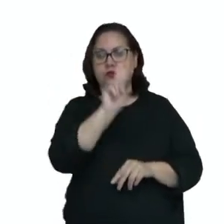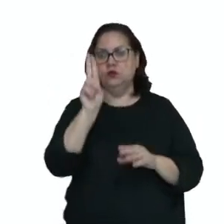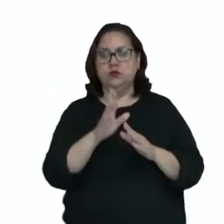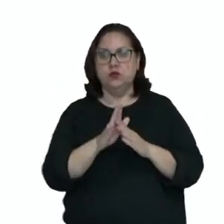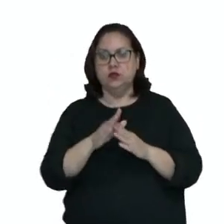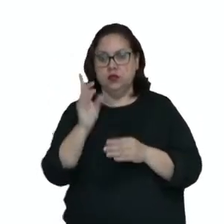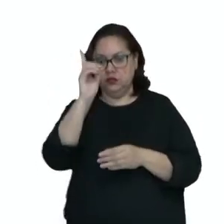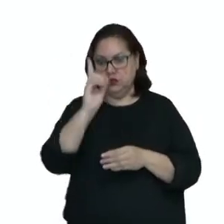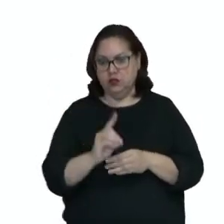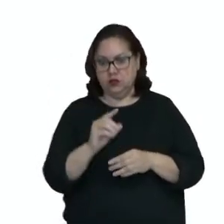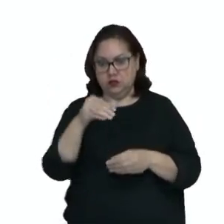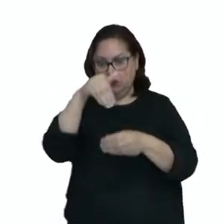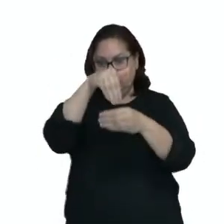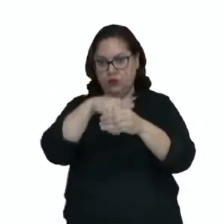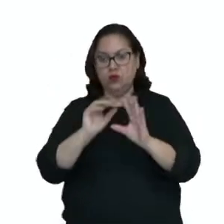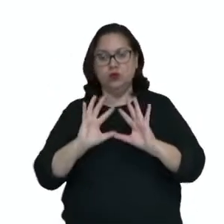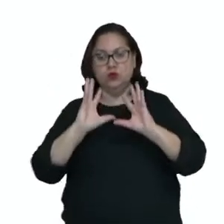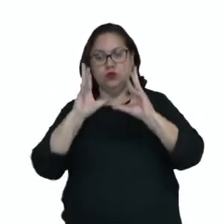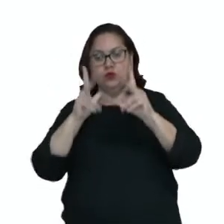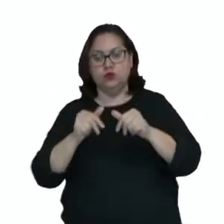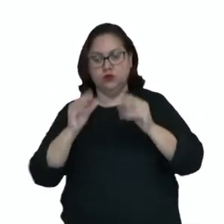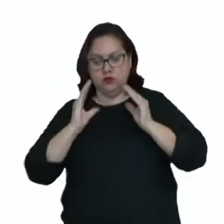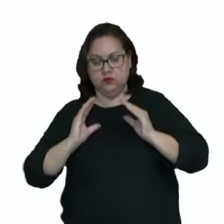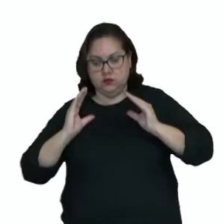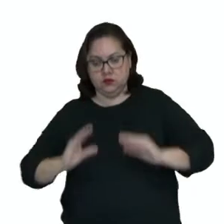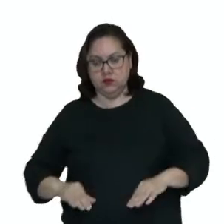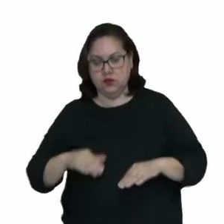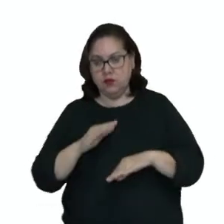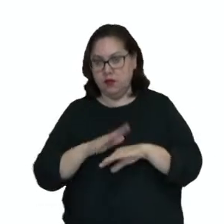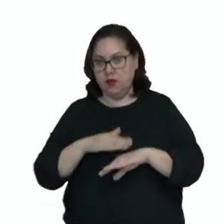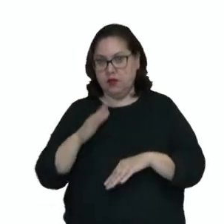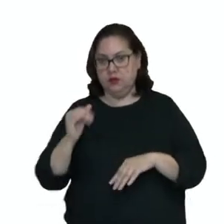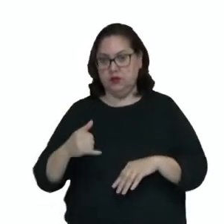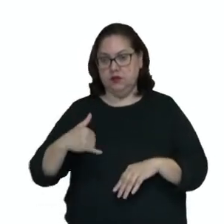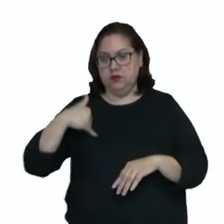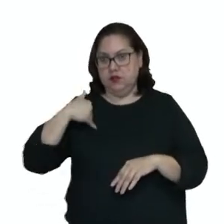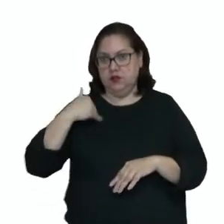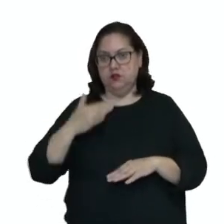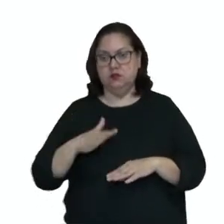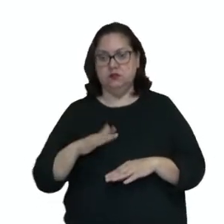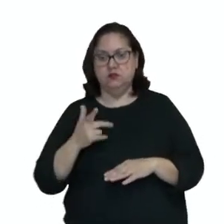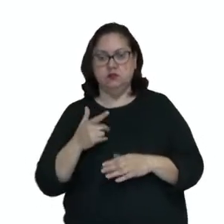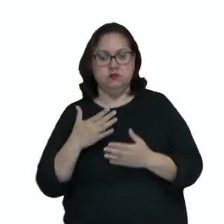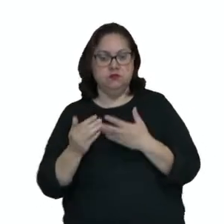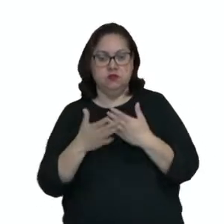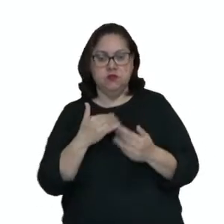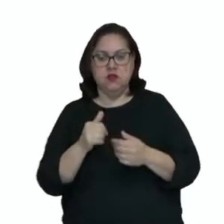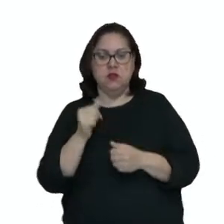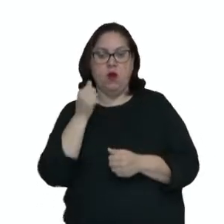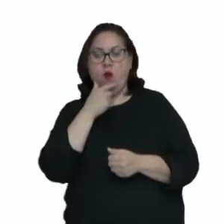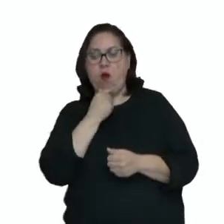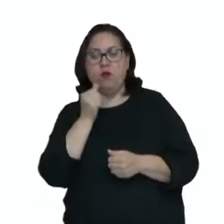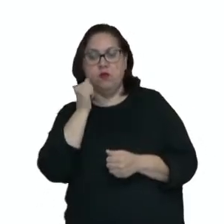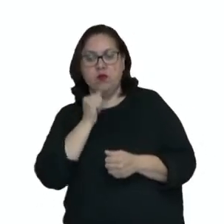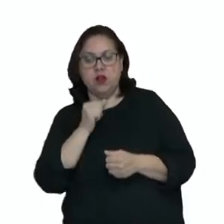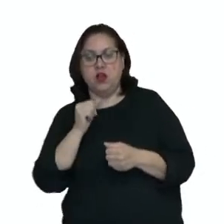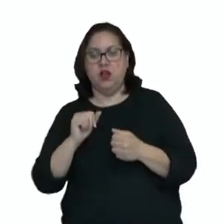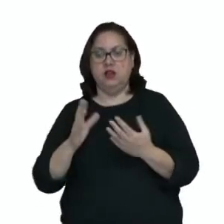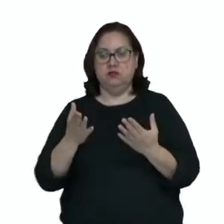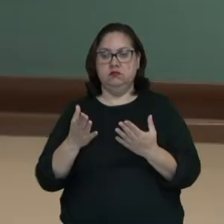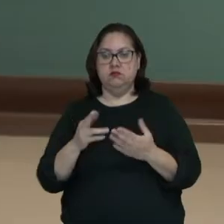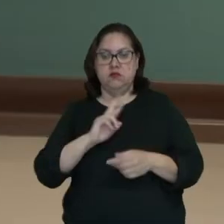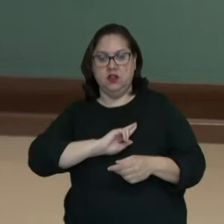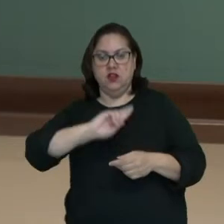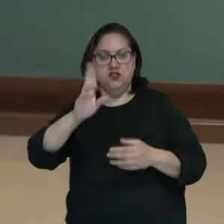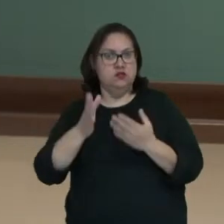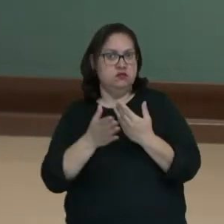tem direito ao voto todos os cidadãos maiores de idade, sem distinção de sexo, de raça ou de religião.